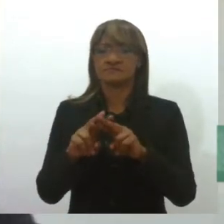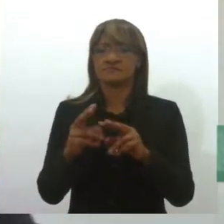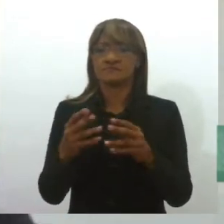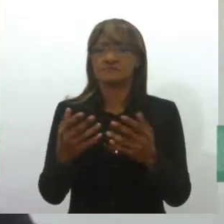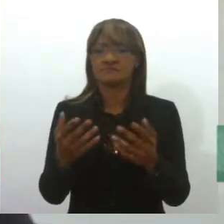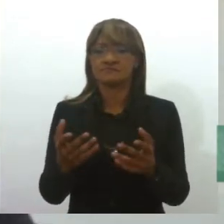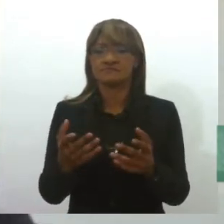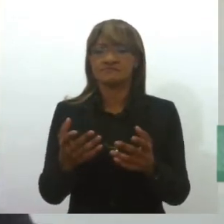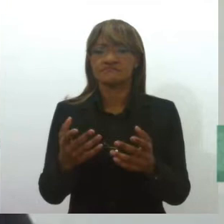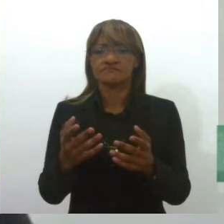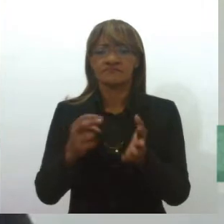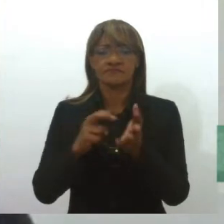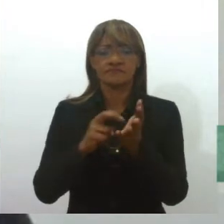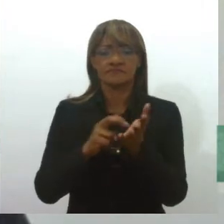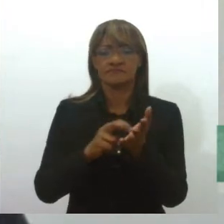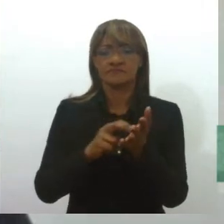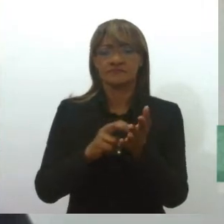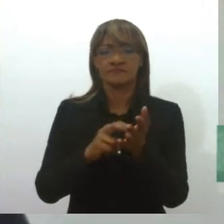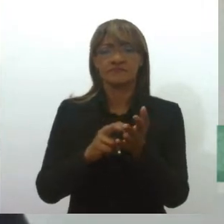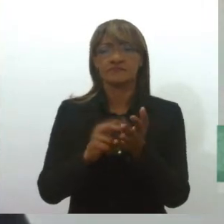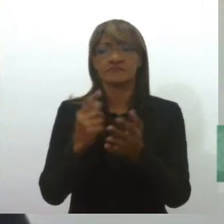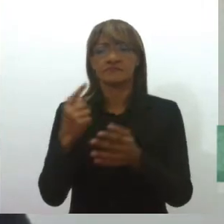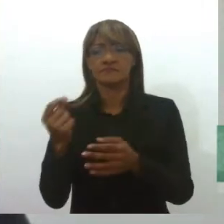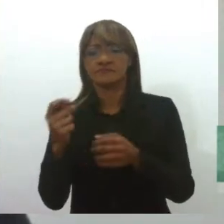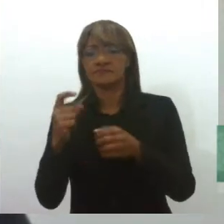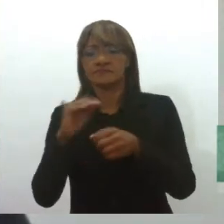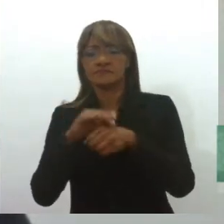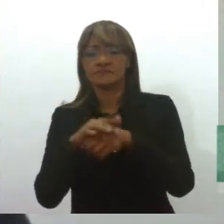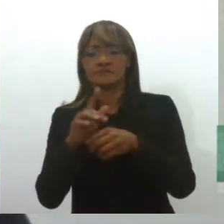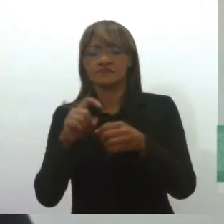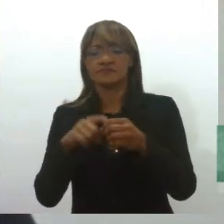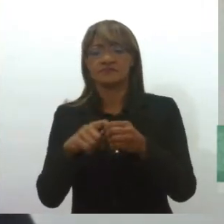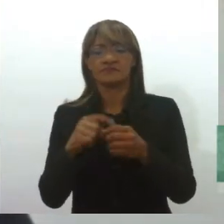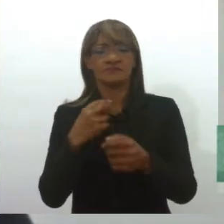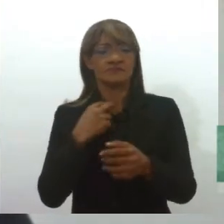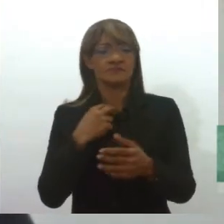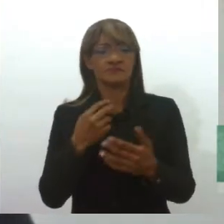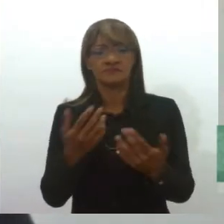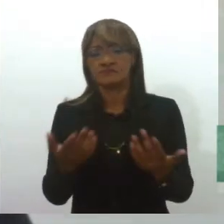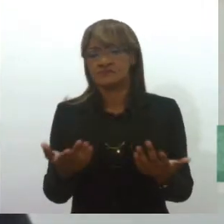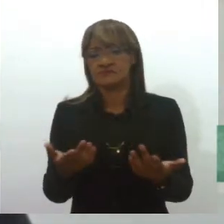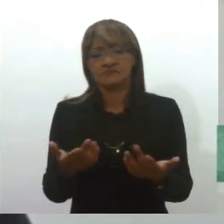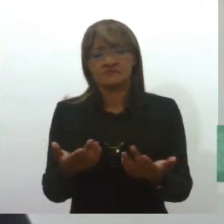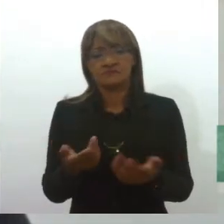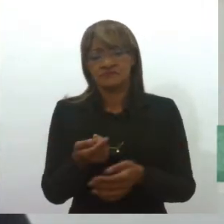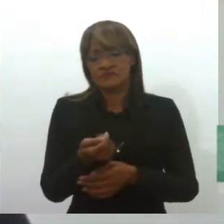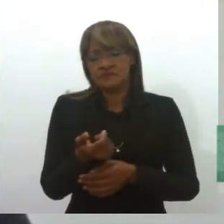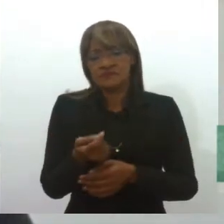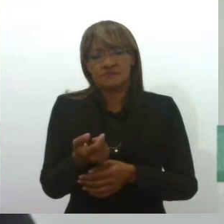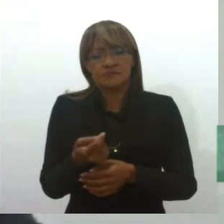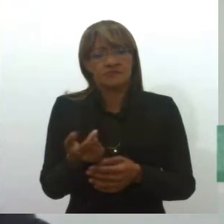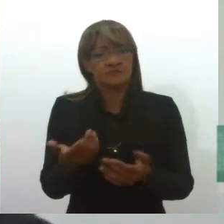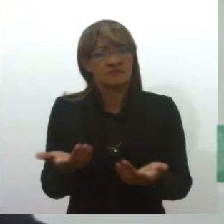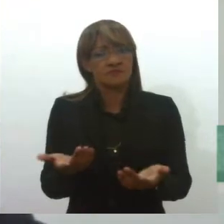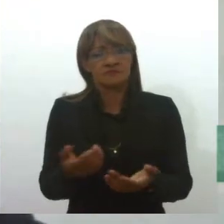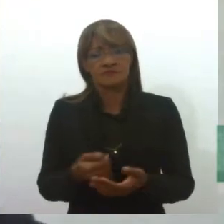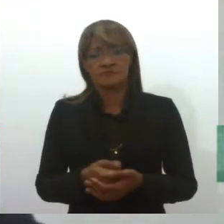as chances desse cidadão ser preso efetivamente é mínima diante de nossa legislação.